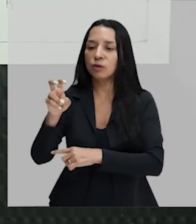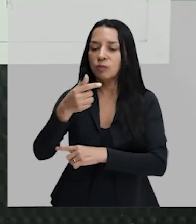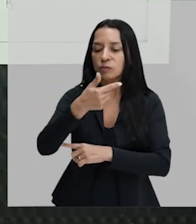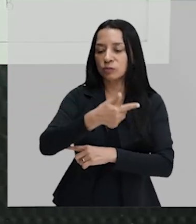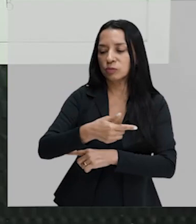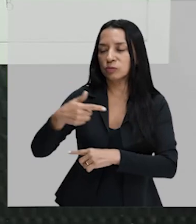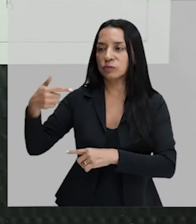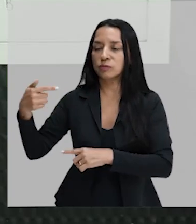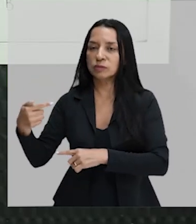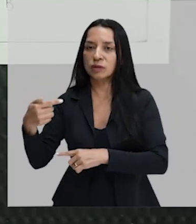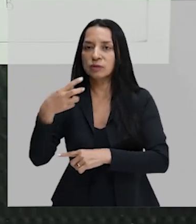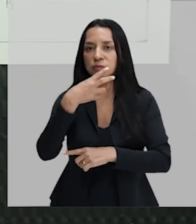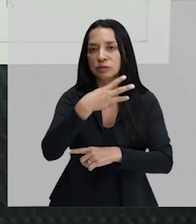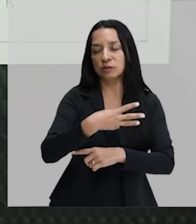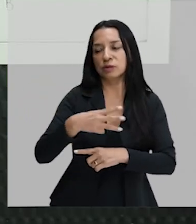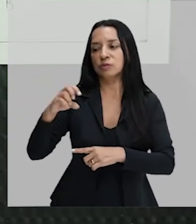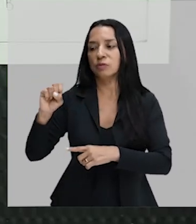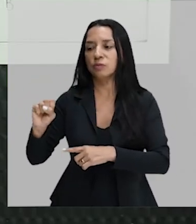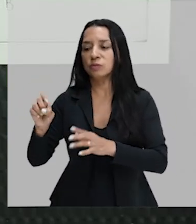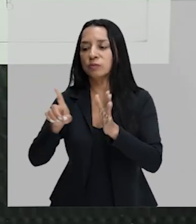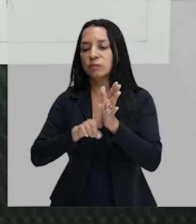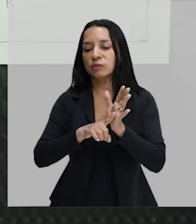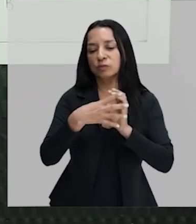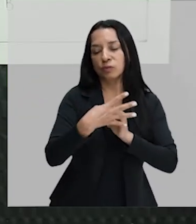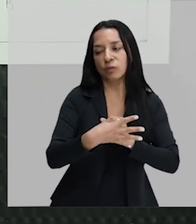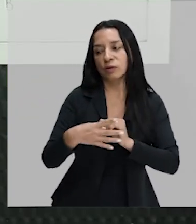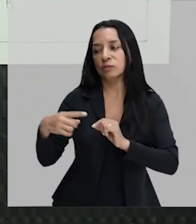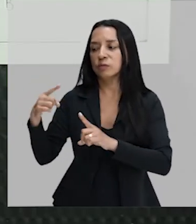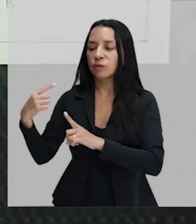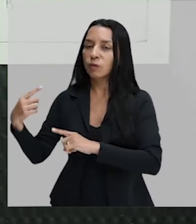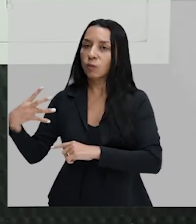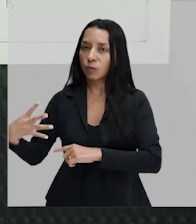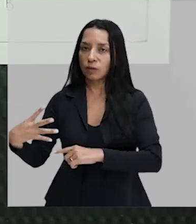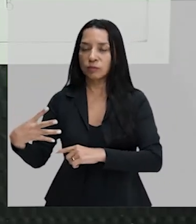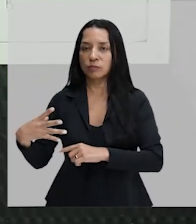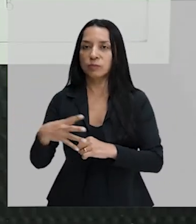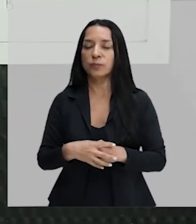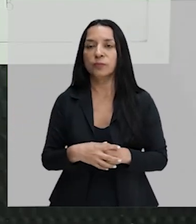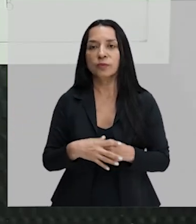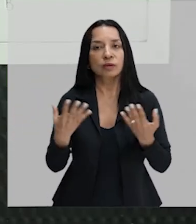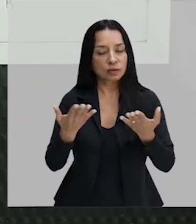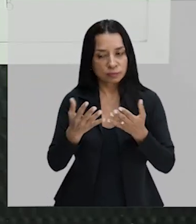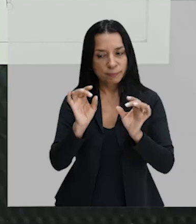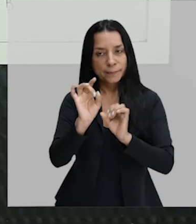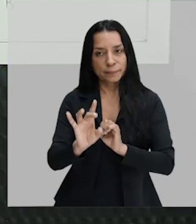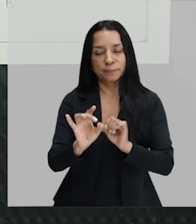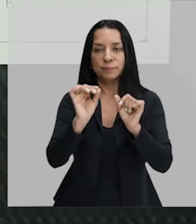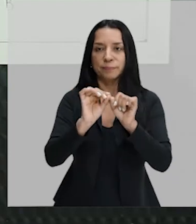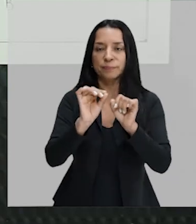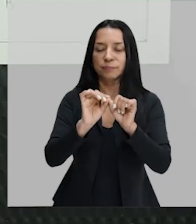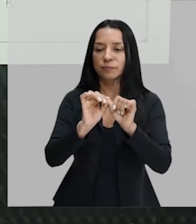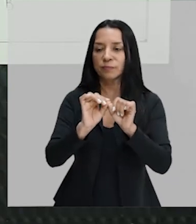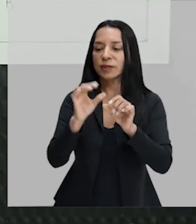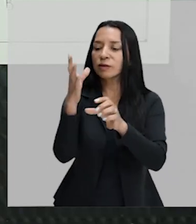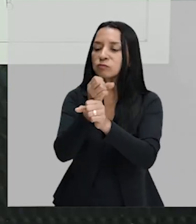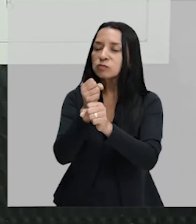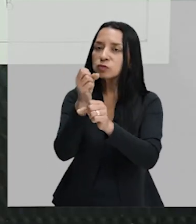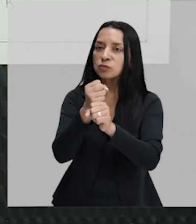o 3 com 8, o menos 4 com 4. Certo? Agora, turminha, é só você realizar as contas,